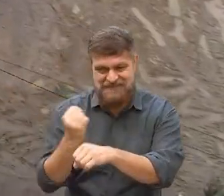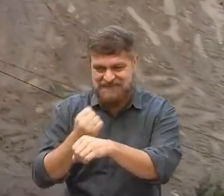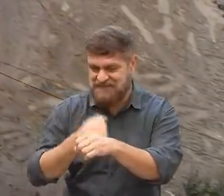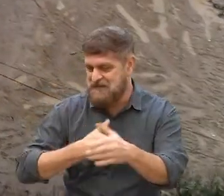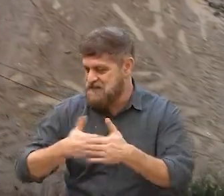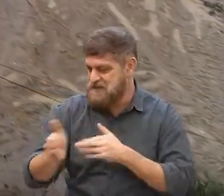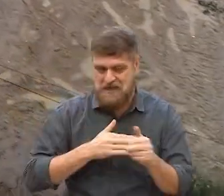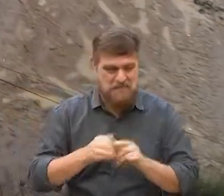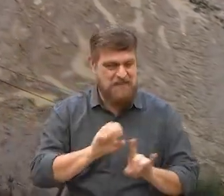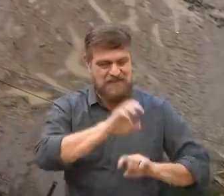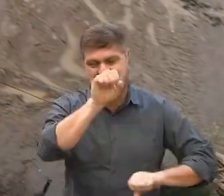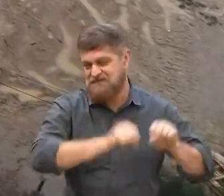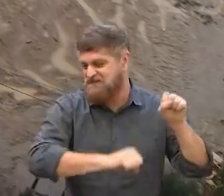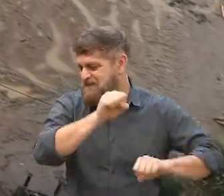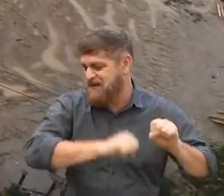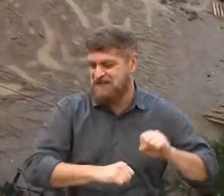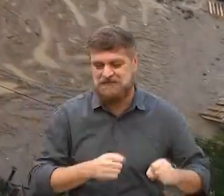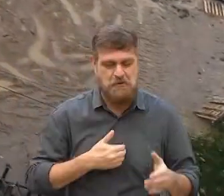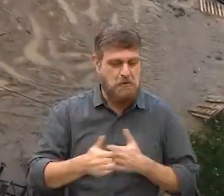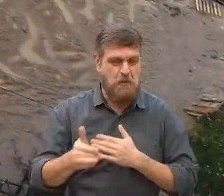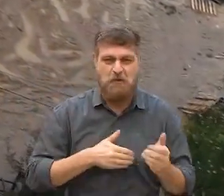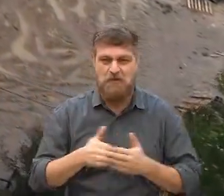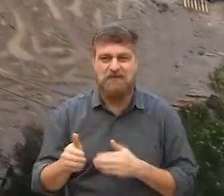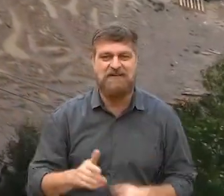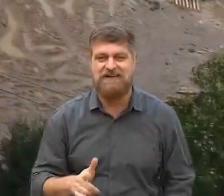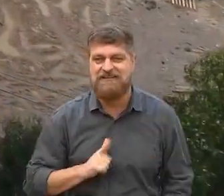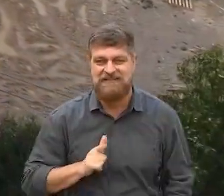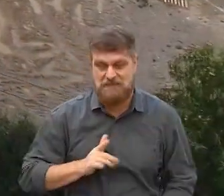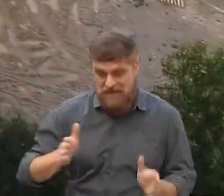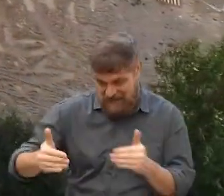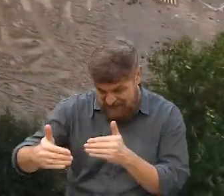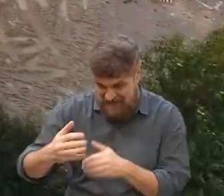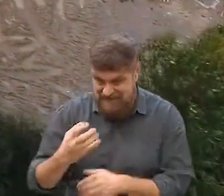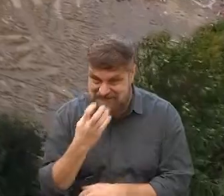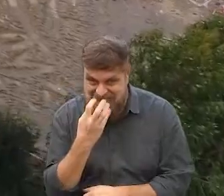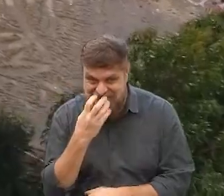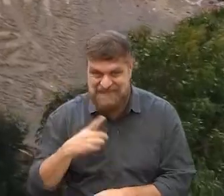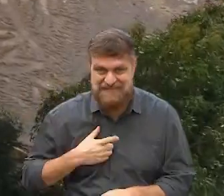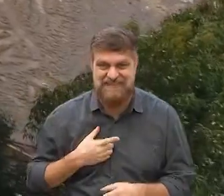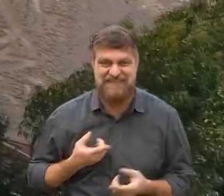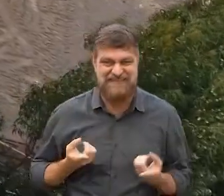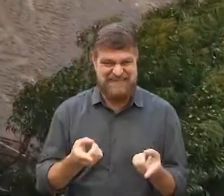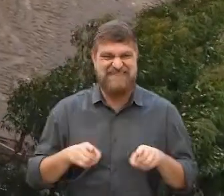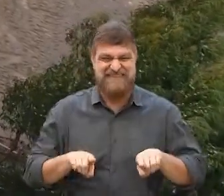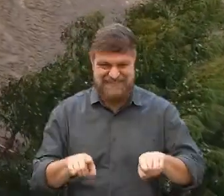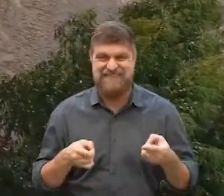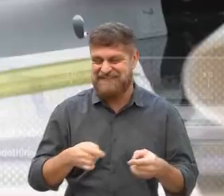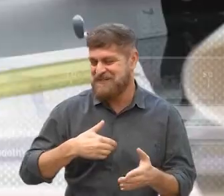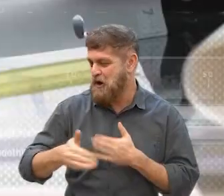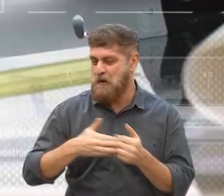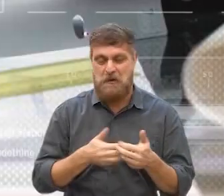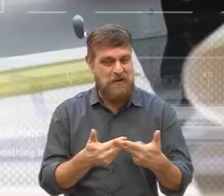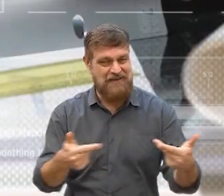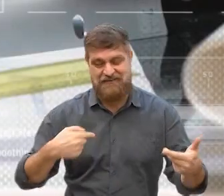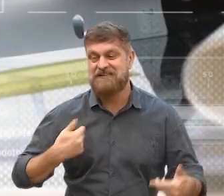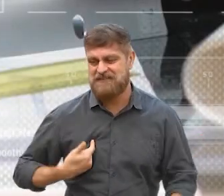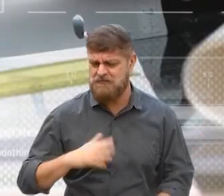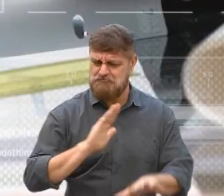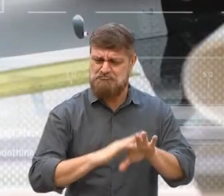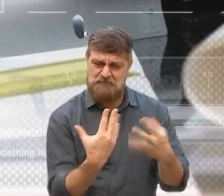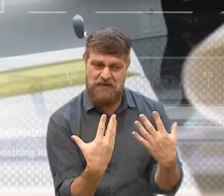acaba realizando. Às vezes mais quantidade, menores valores, né? Mas no corporativo a gente